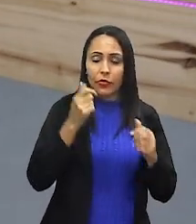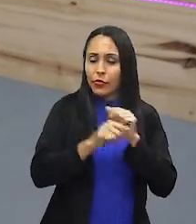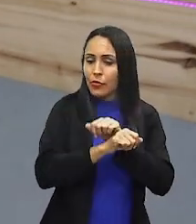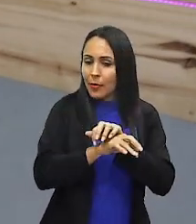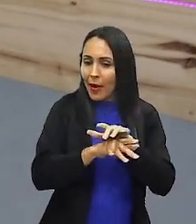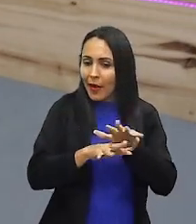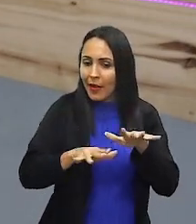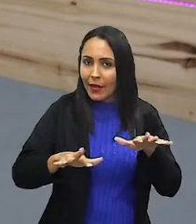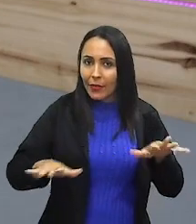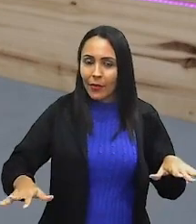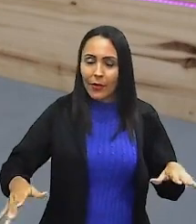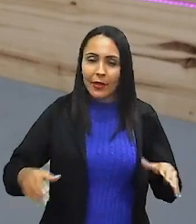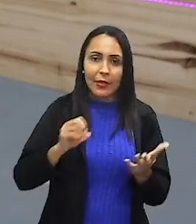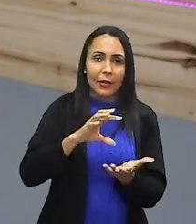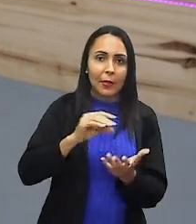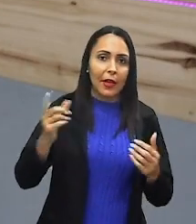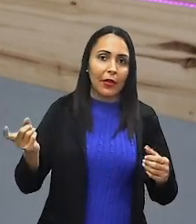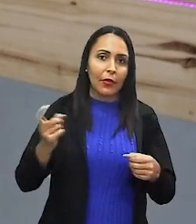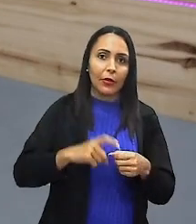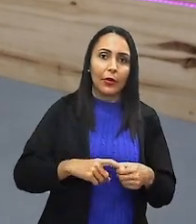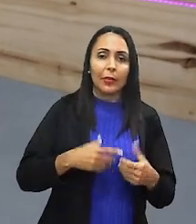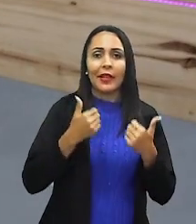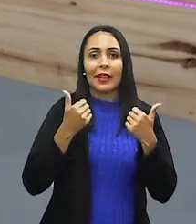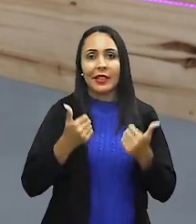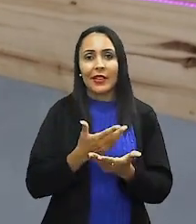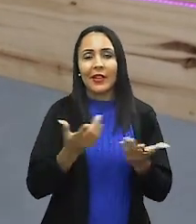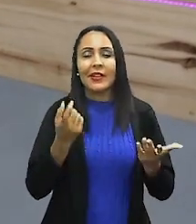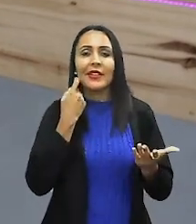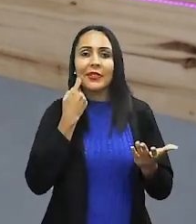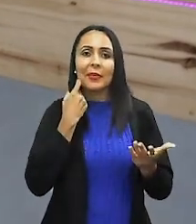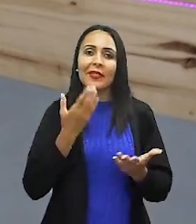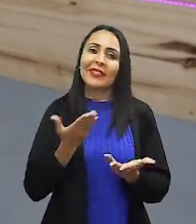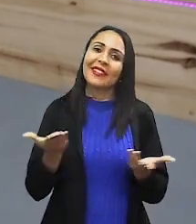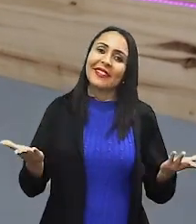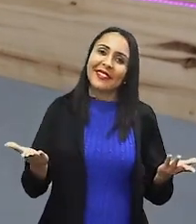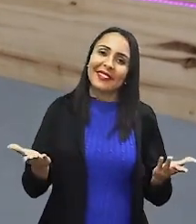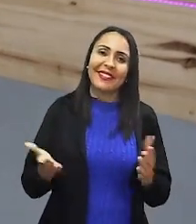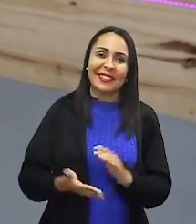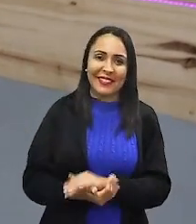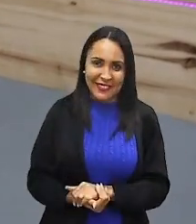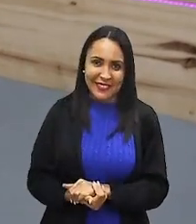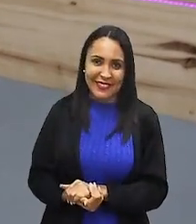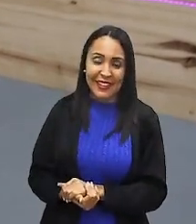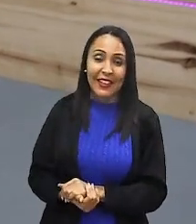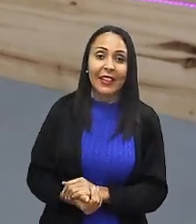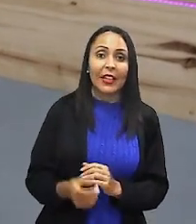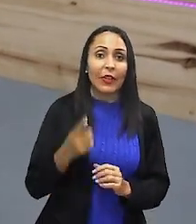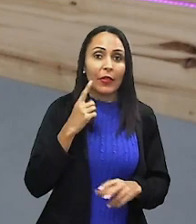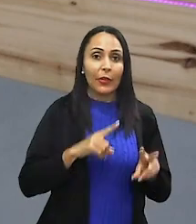notícia, o EducaPE voltou, beleza? E agora, ó, sextou para vocês, sextou da biologia. Quero ver